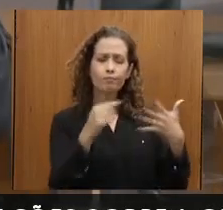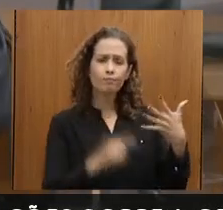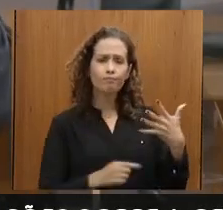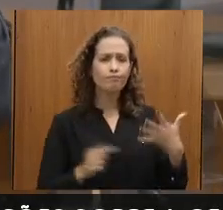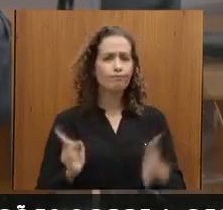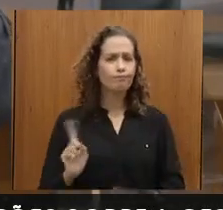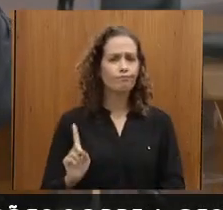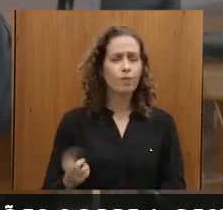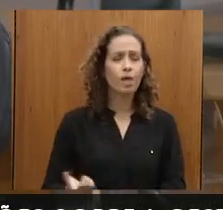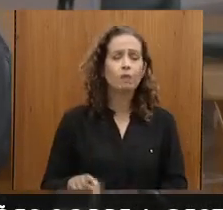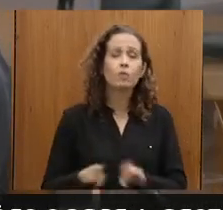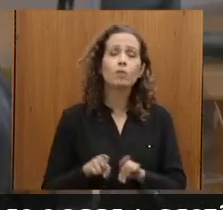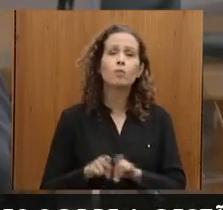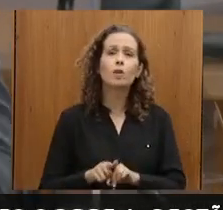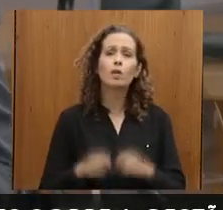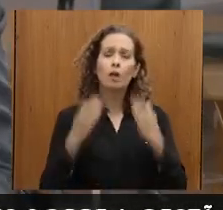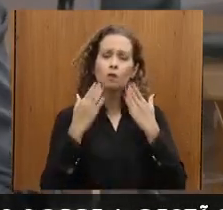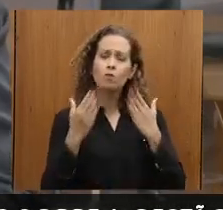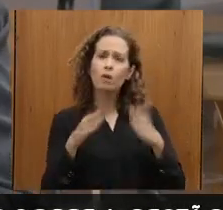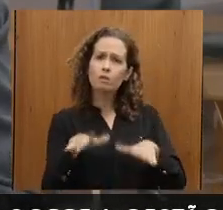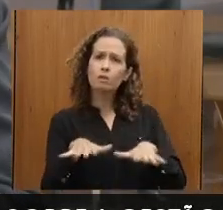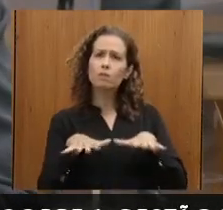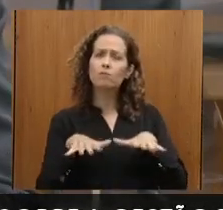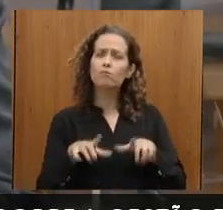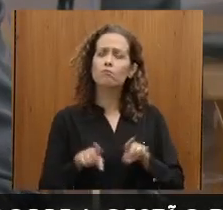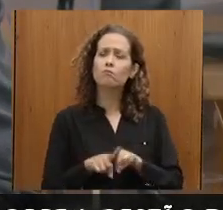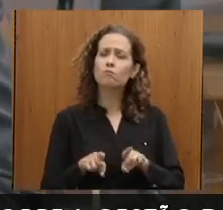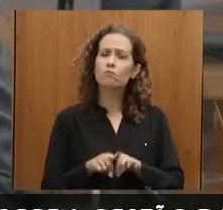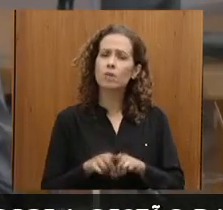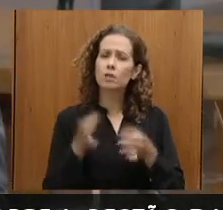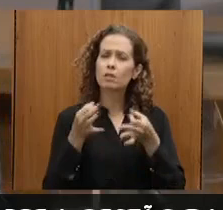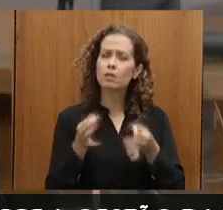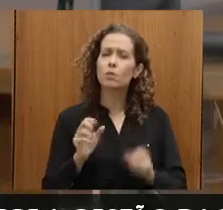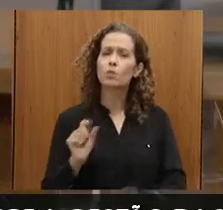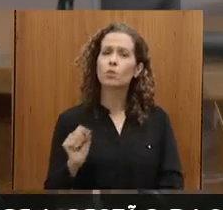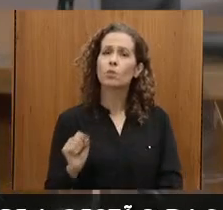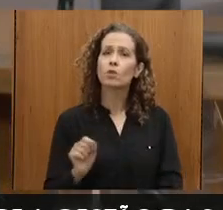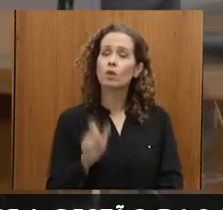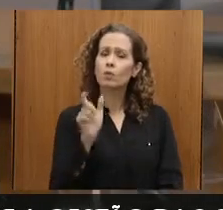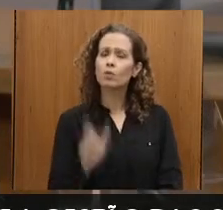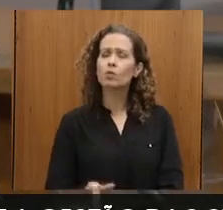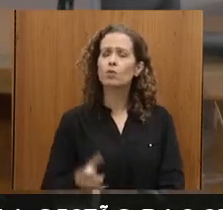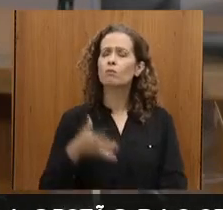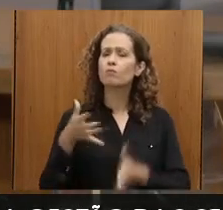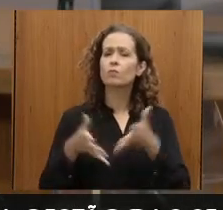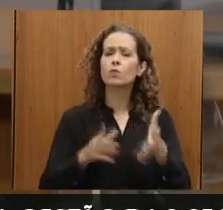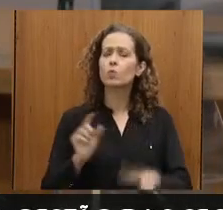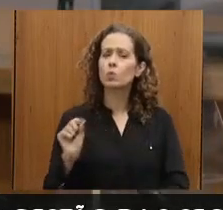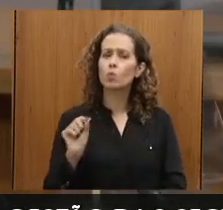Na audiência, teve um negócio que chamou muito a minha atenção, que uma das pessoas que usou a fala disse o seguinte,